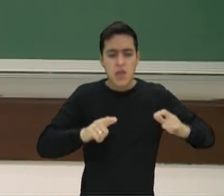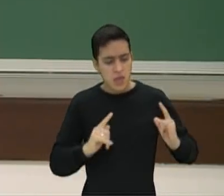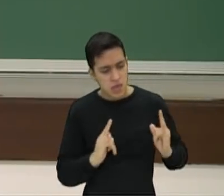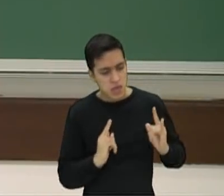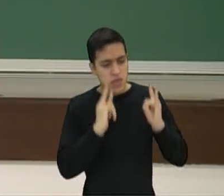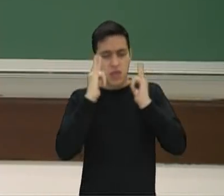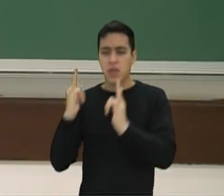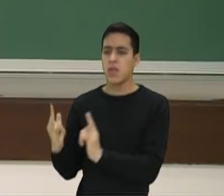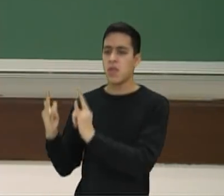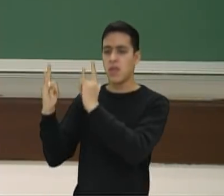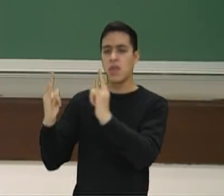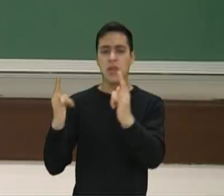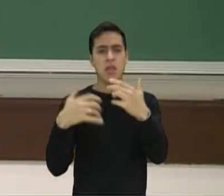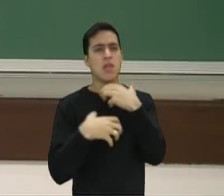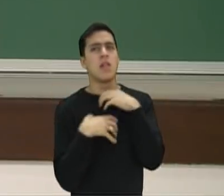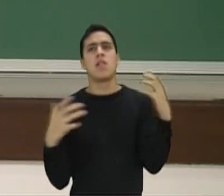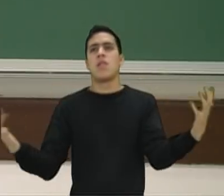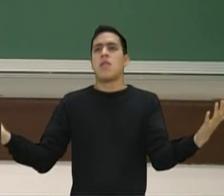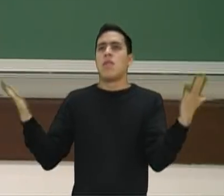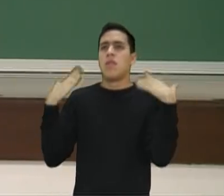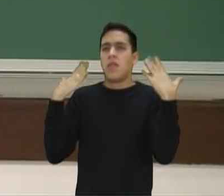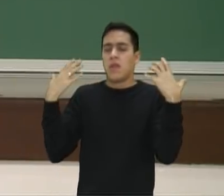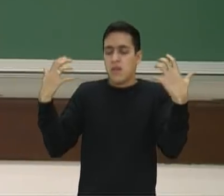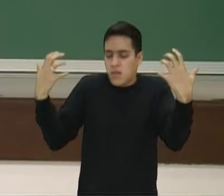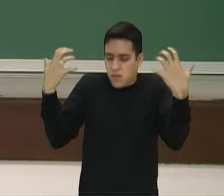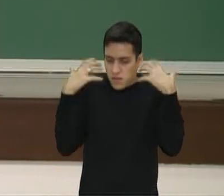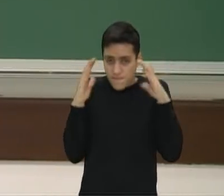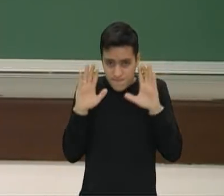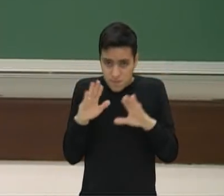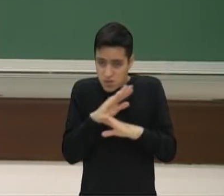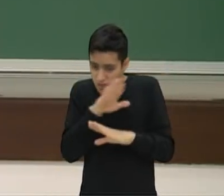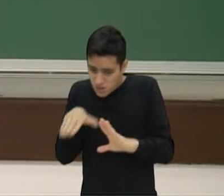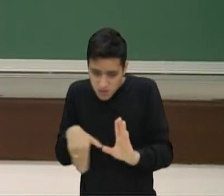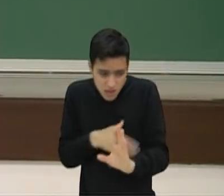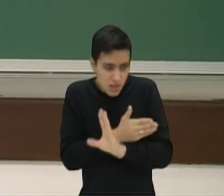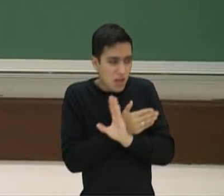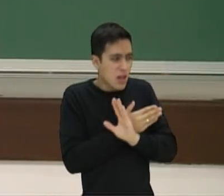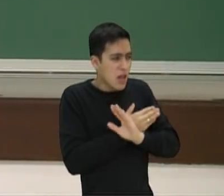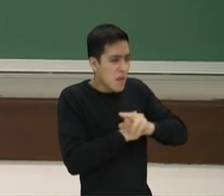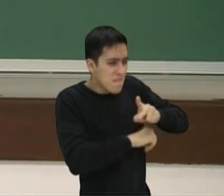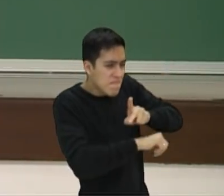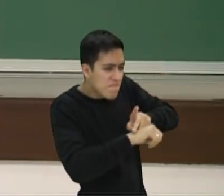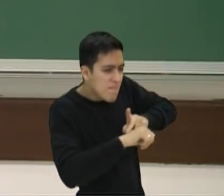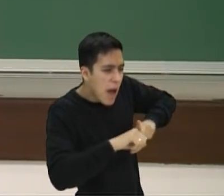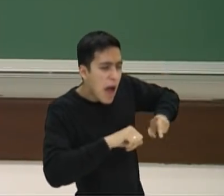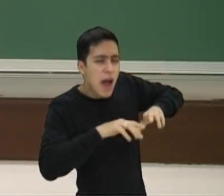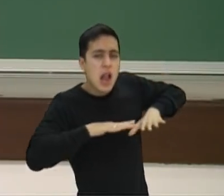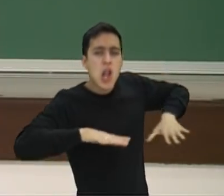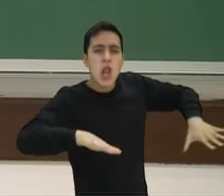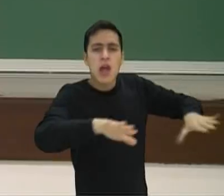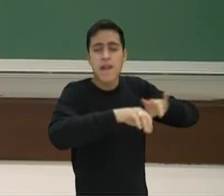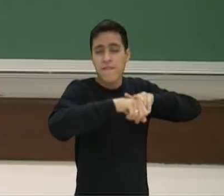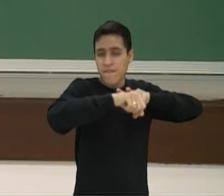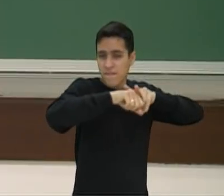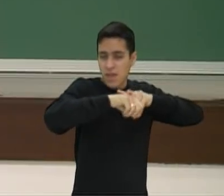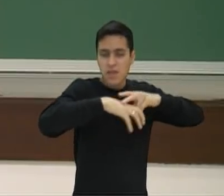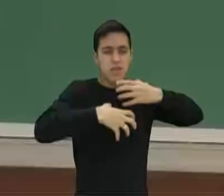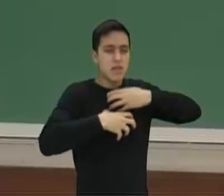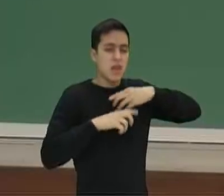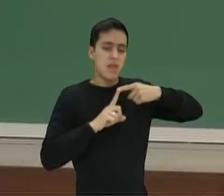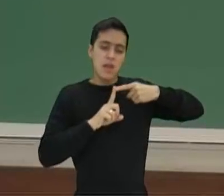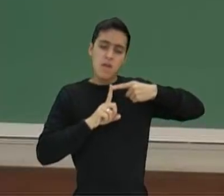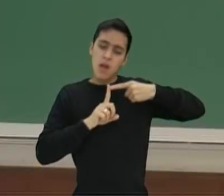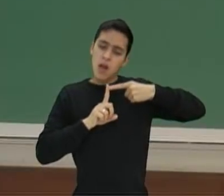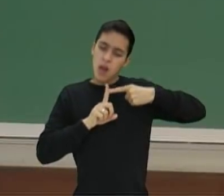vai sentir mais calor. Agora, se você for num parque, numa área verde, essa sensação térmica ela